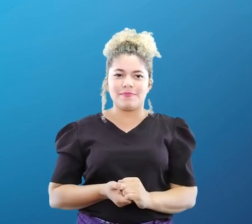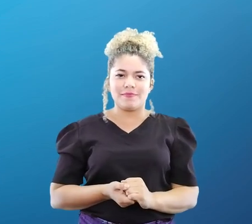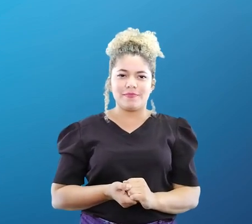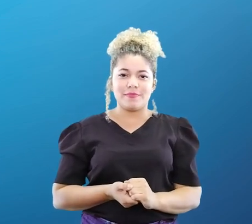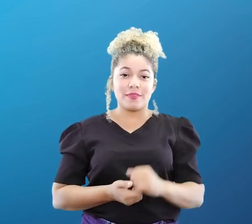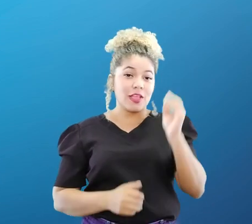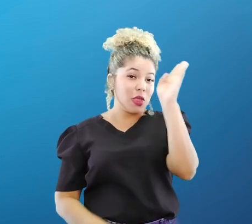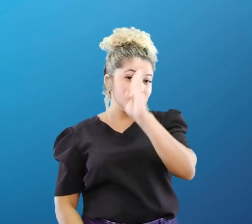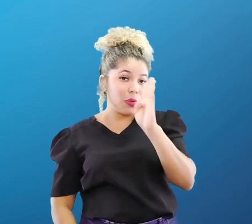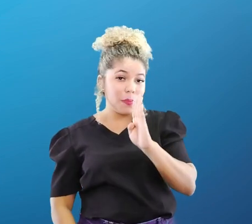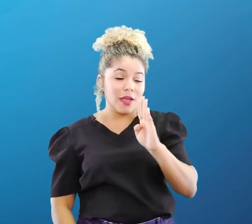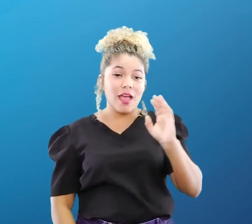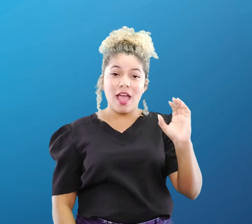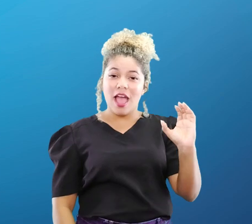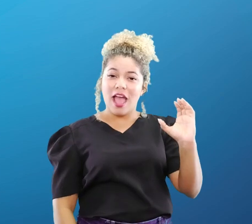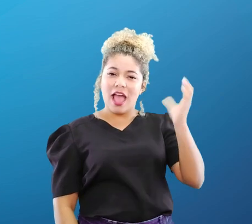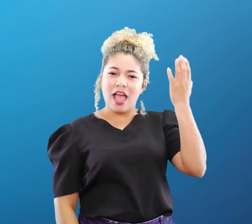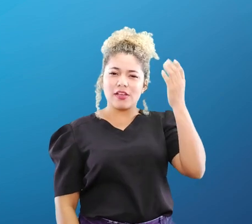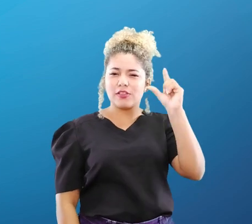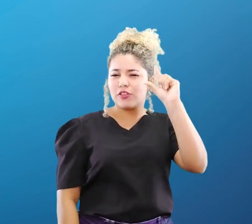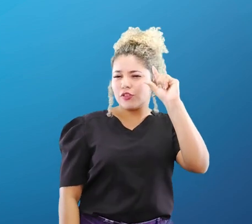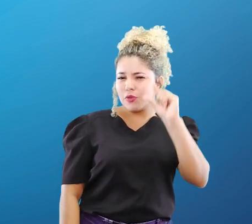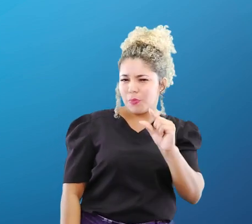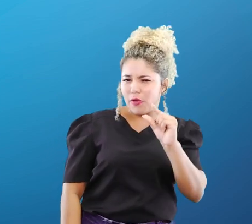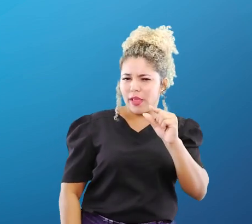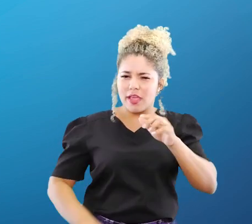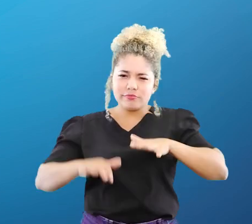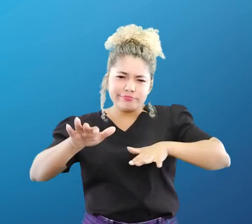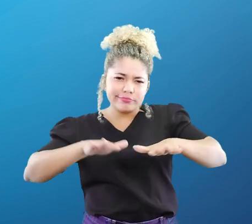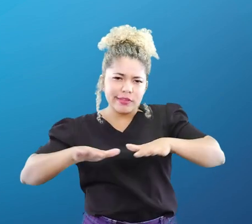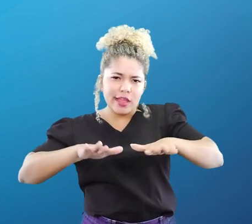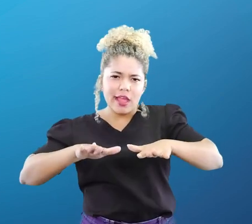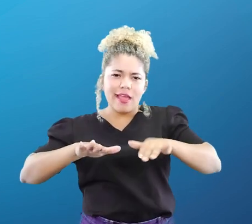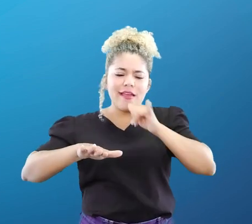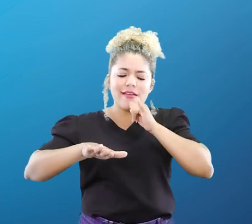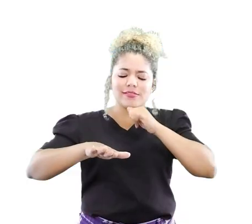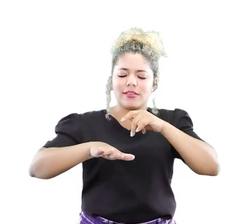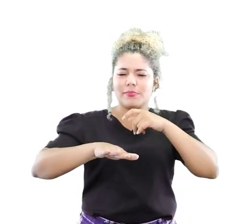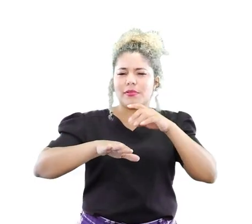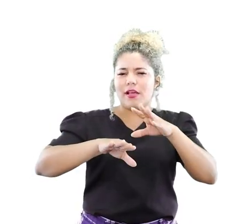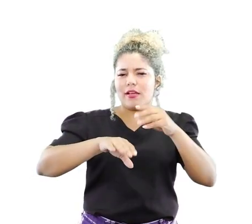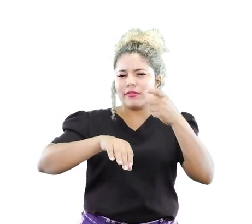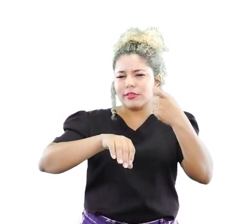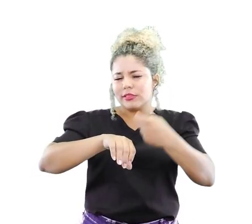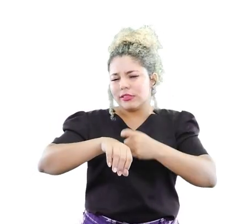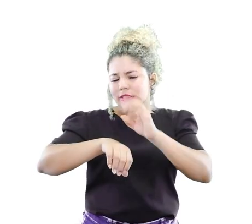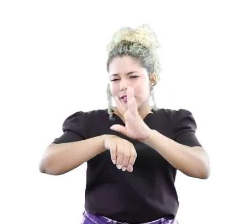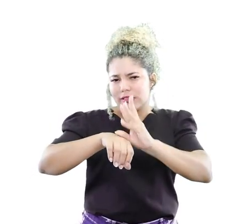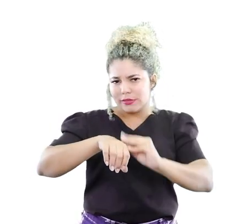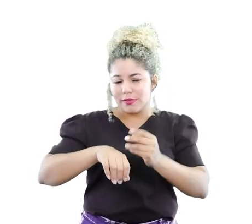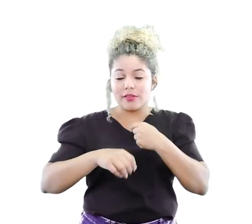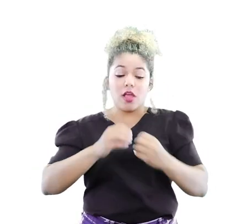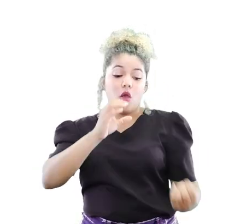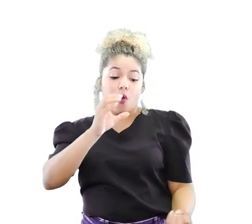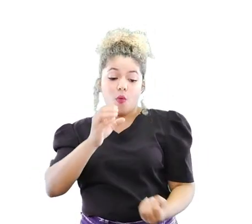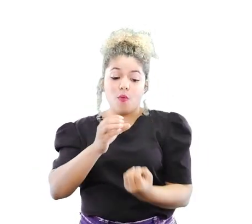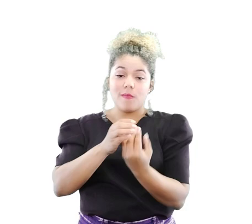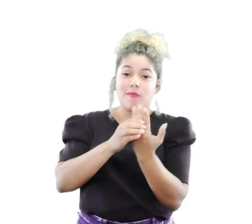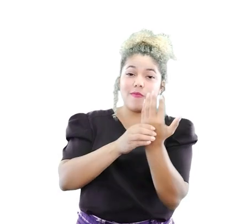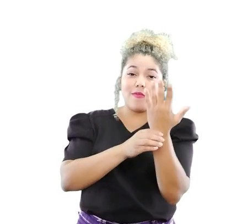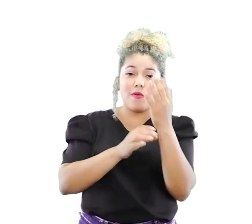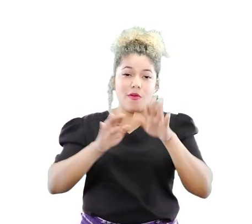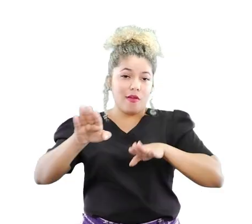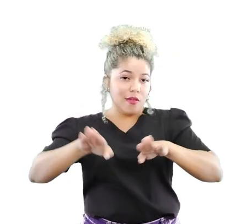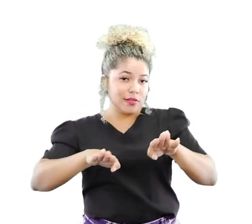No Brasil, ocorrem sismos de pequena magnitude no desgaste dessas placas. Vulcões, uma das consequências do movimento